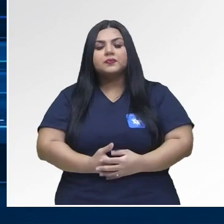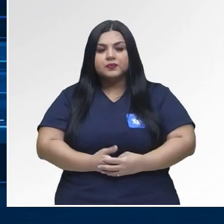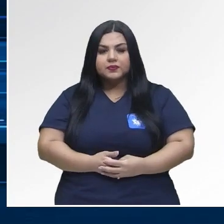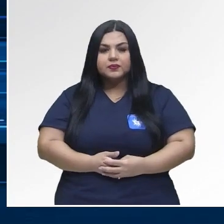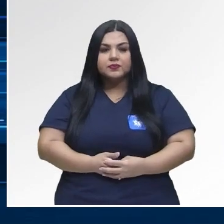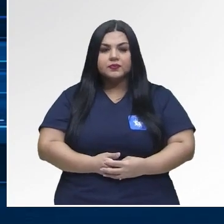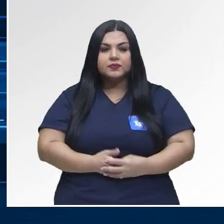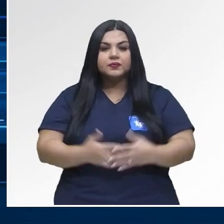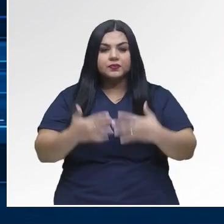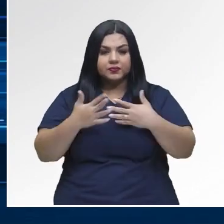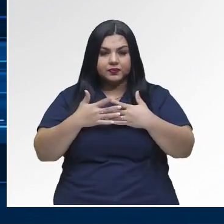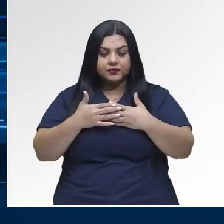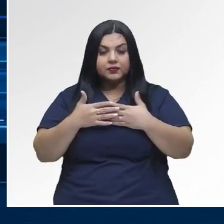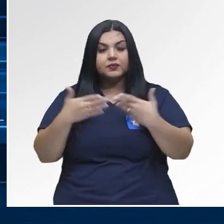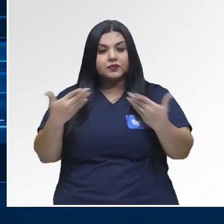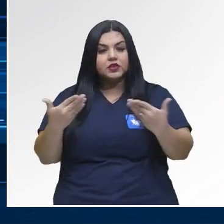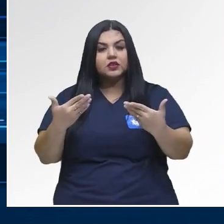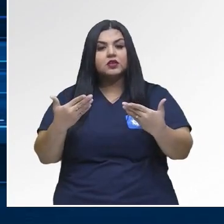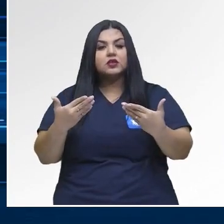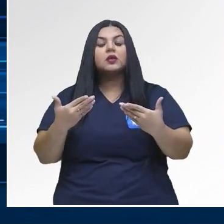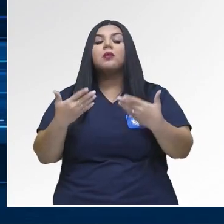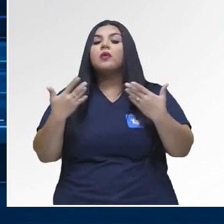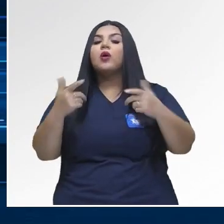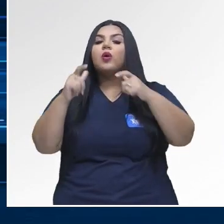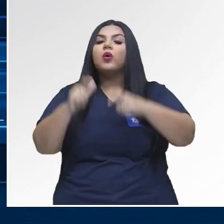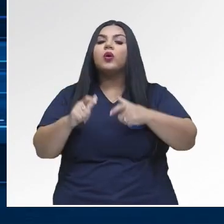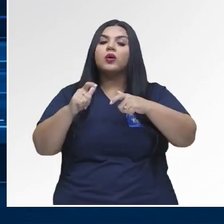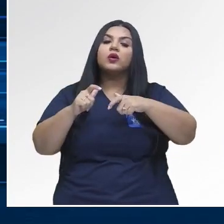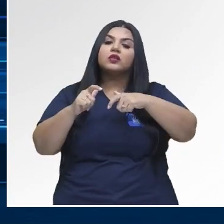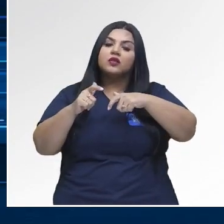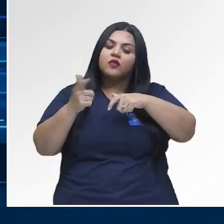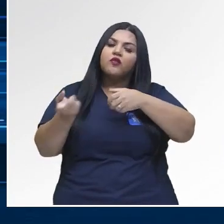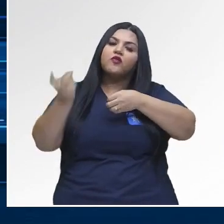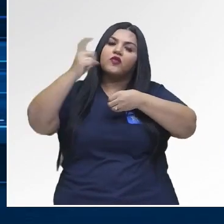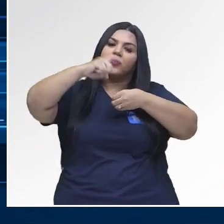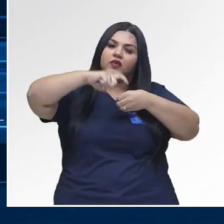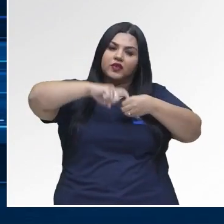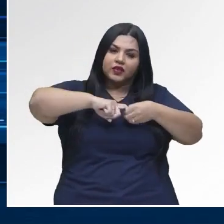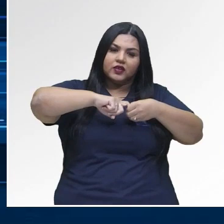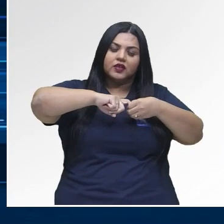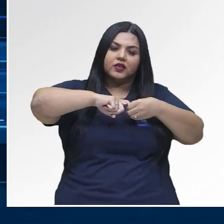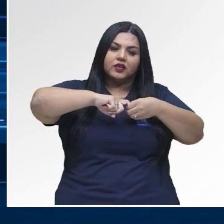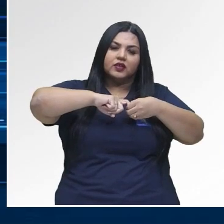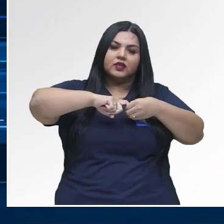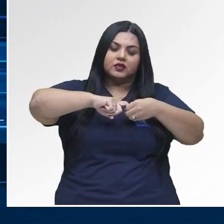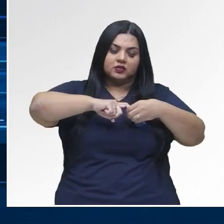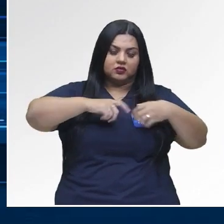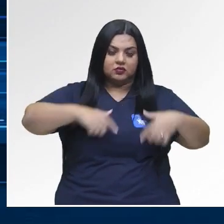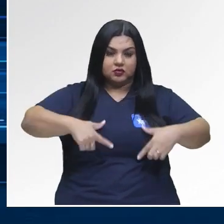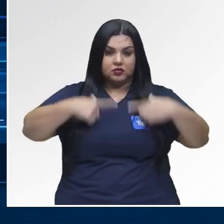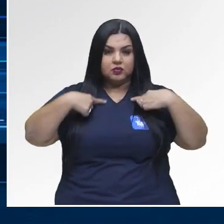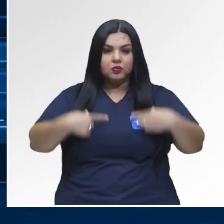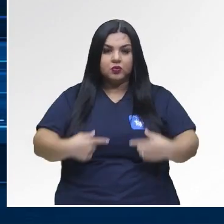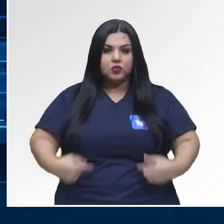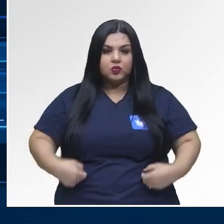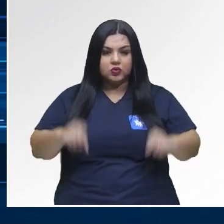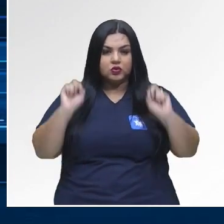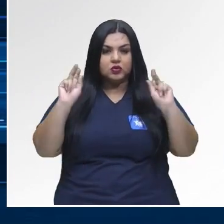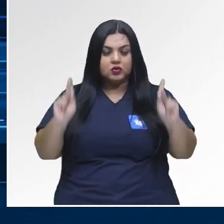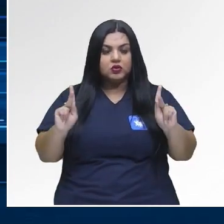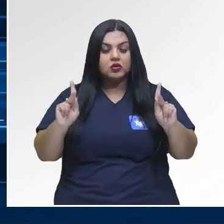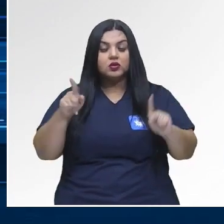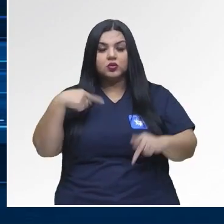daquele tecido. E aí ela leva para onde? De volta para o alvéolo pulmonar, tá ok? Então,